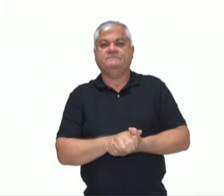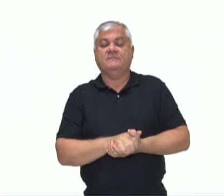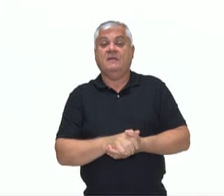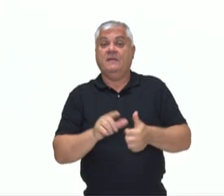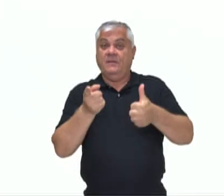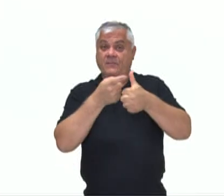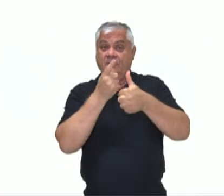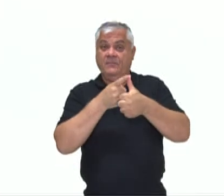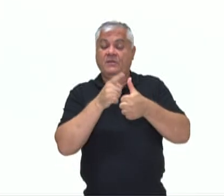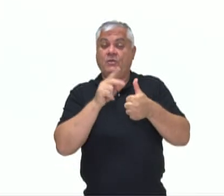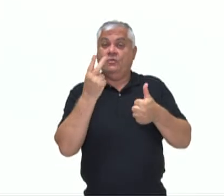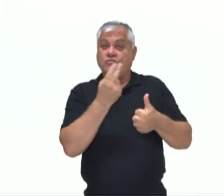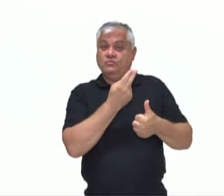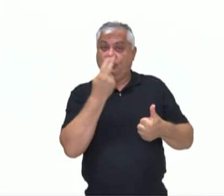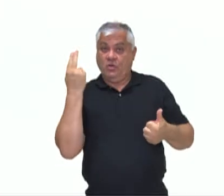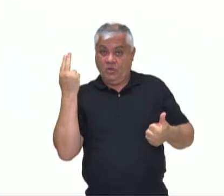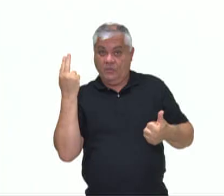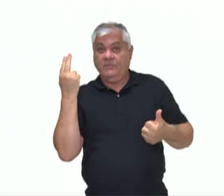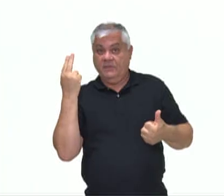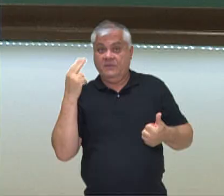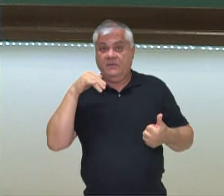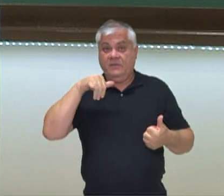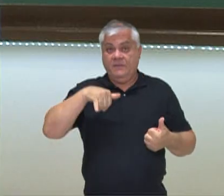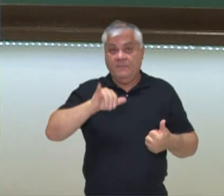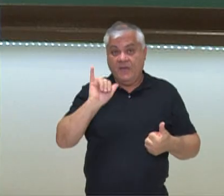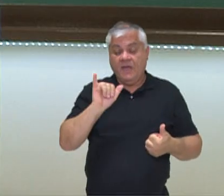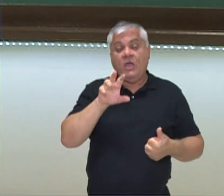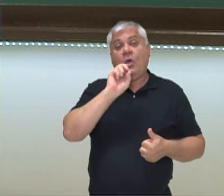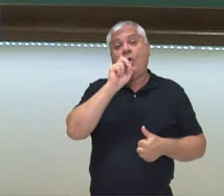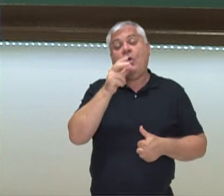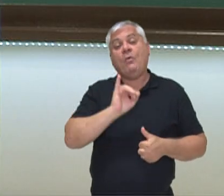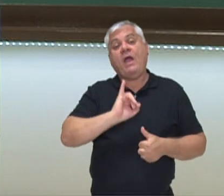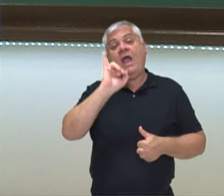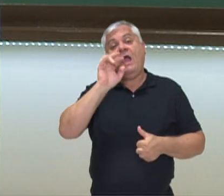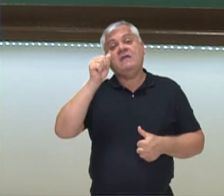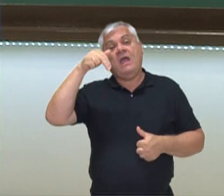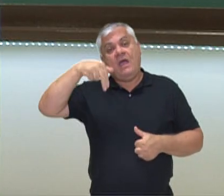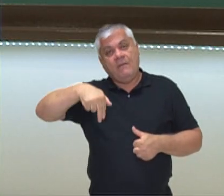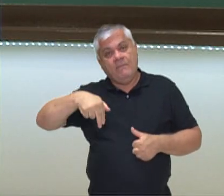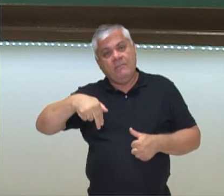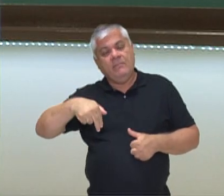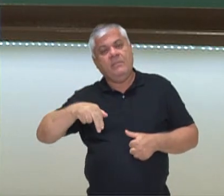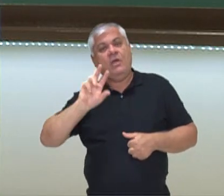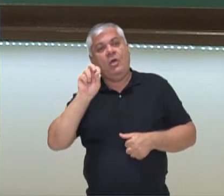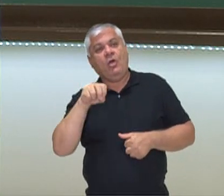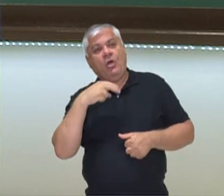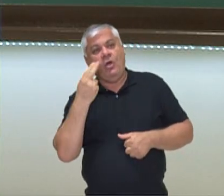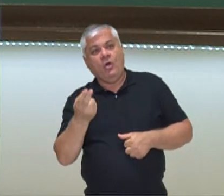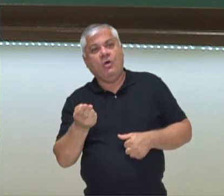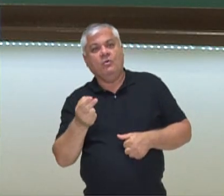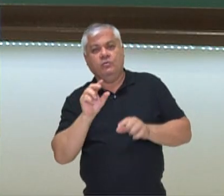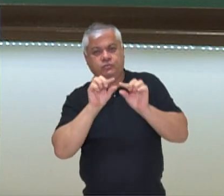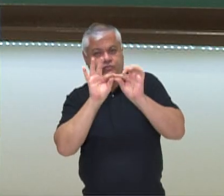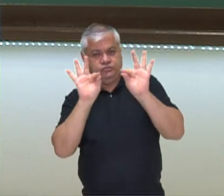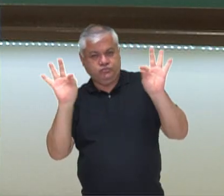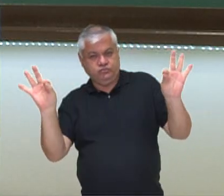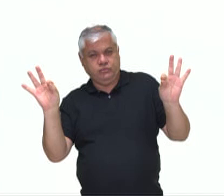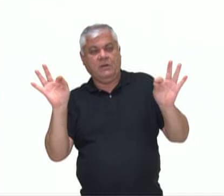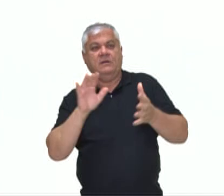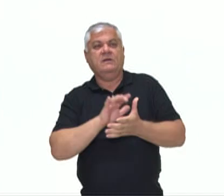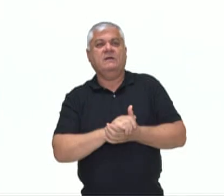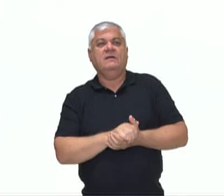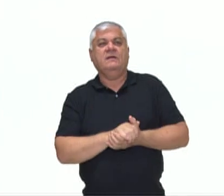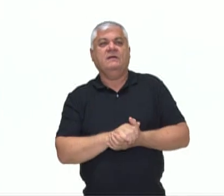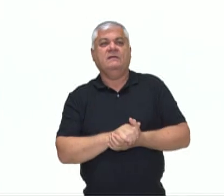name is, ou você poderia dizer ainda I am, e então o seu full name, seu nome completo. And